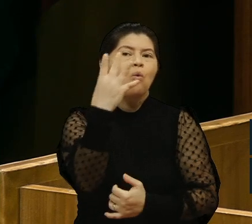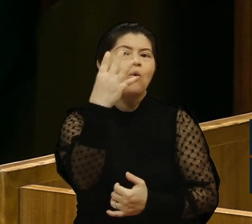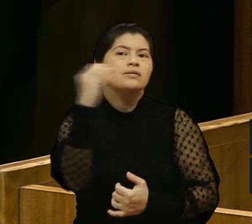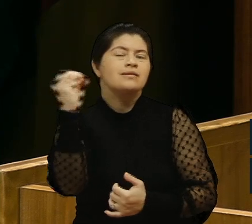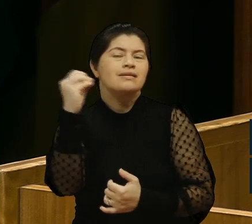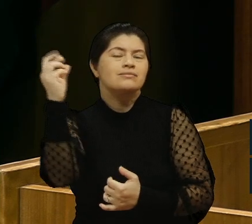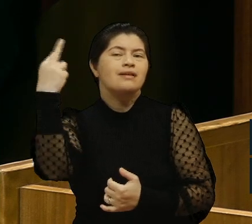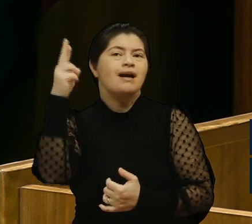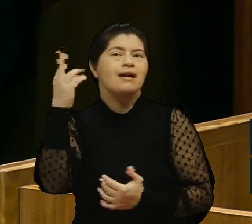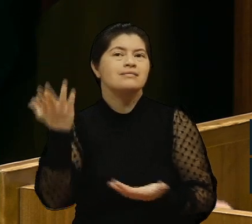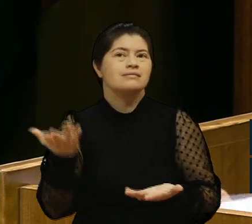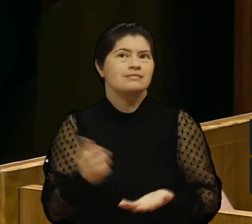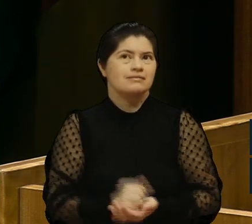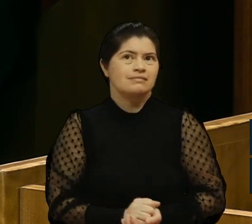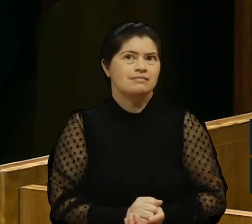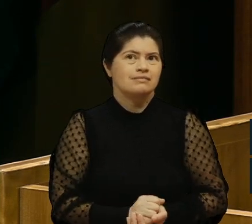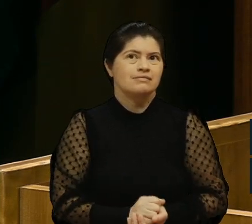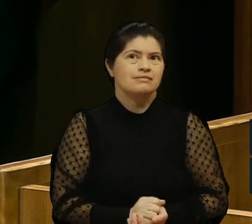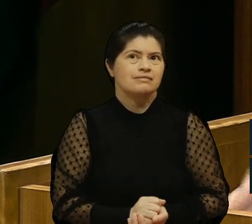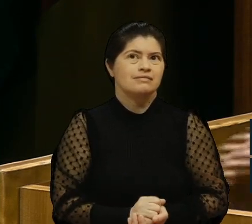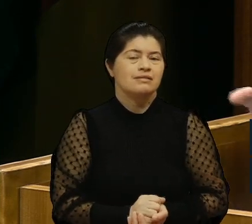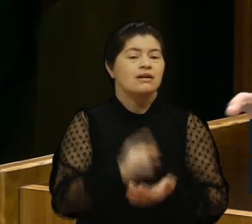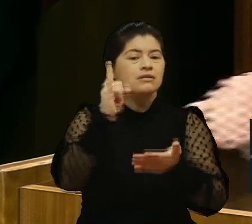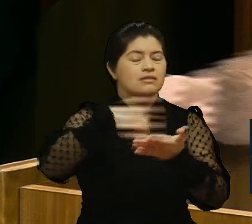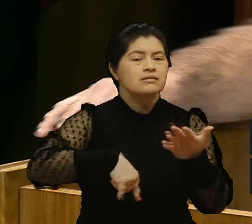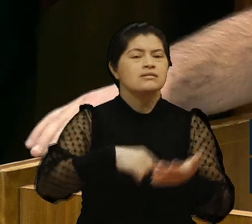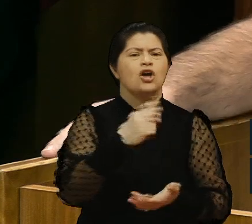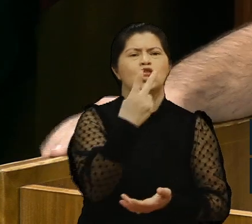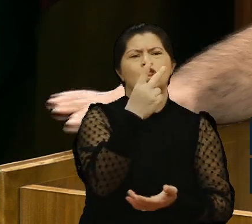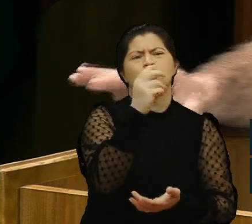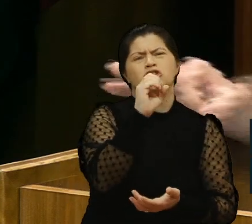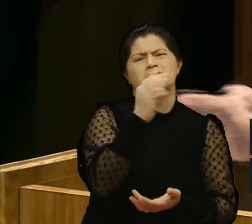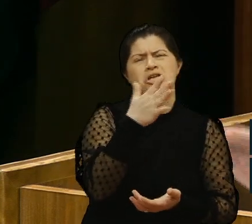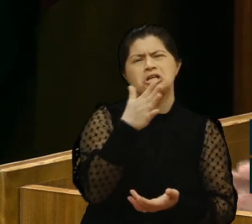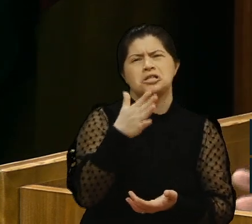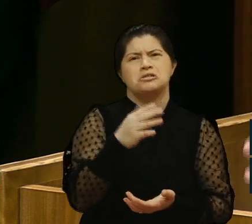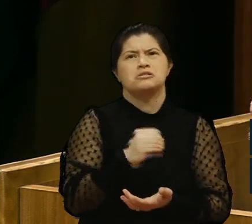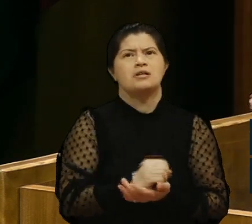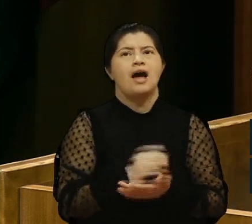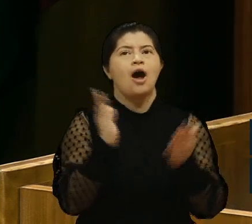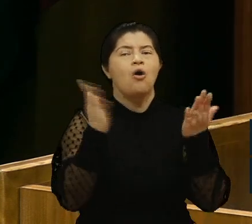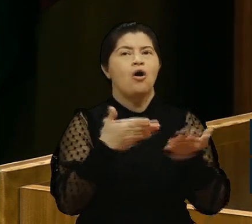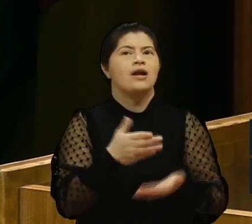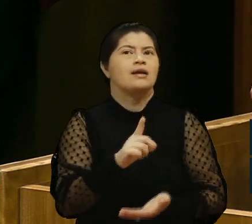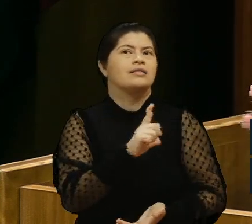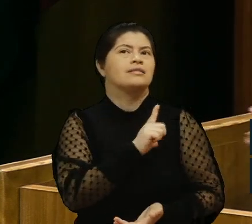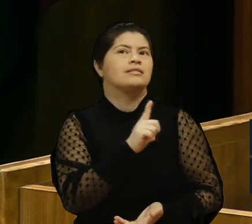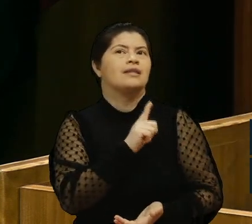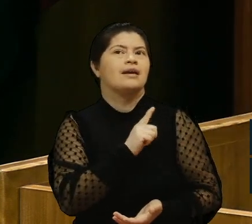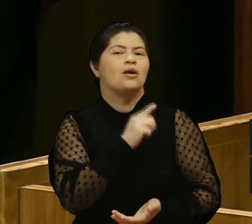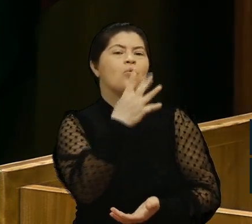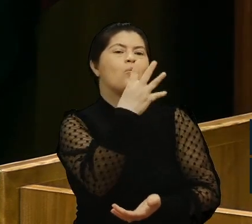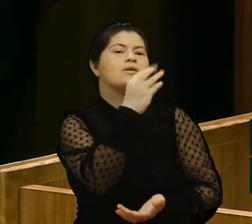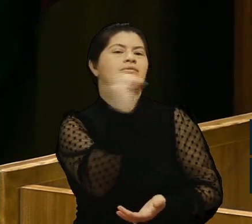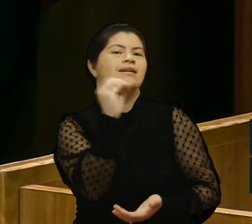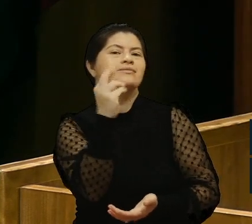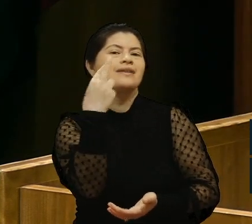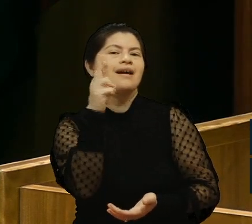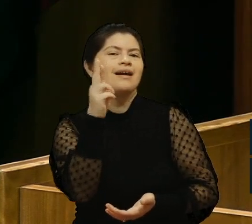R$400. Normalmente a conta dela vinha cerca de 200 e pouquinho, agora nós temos